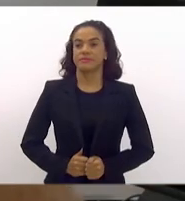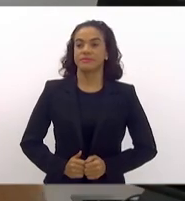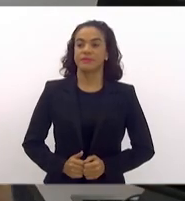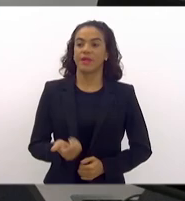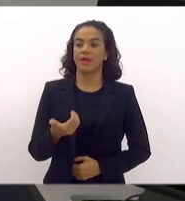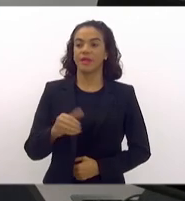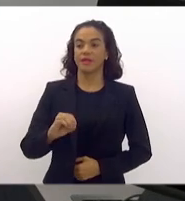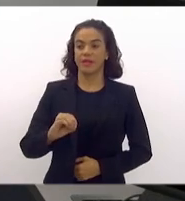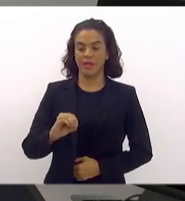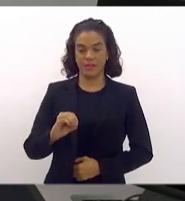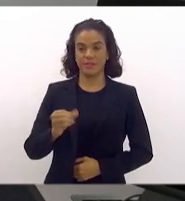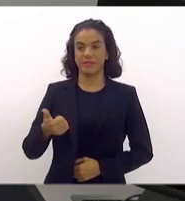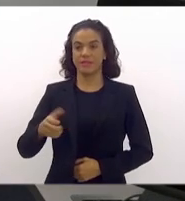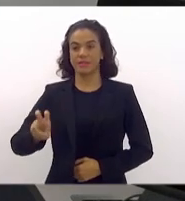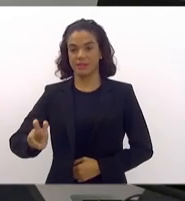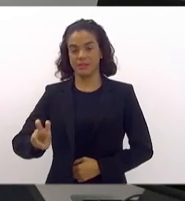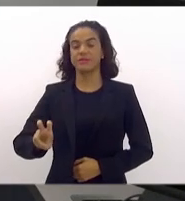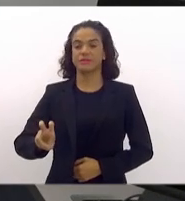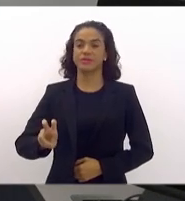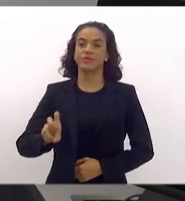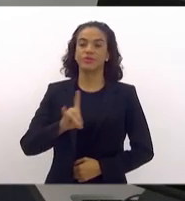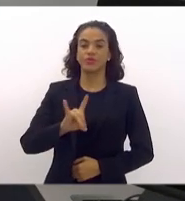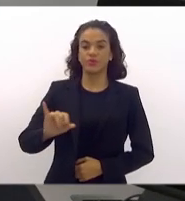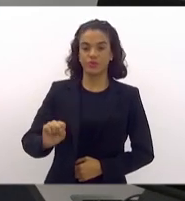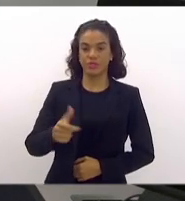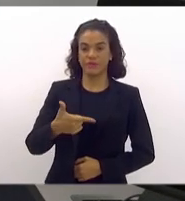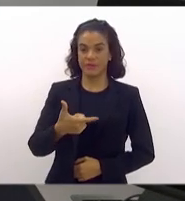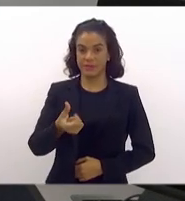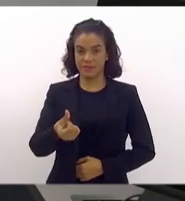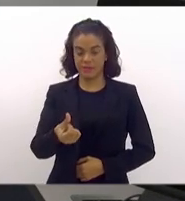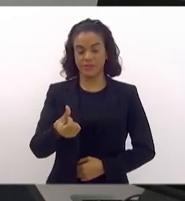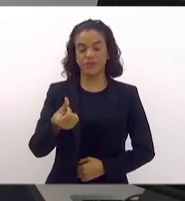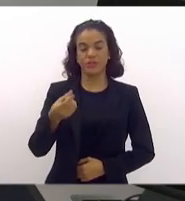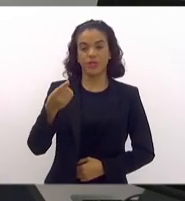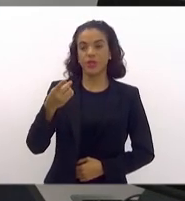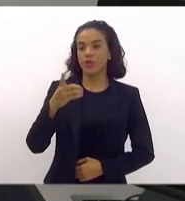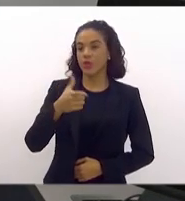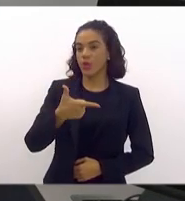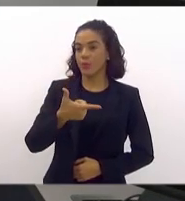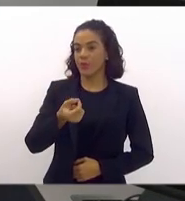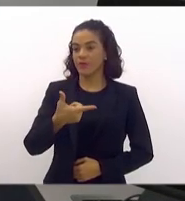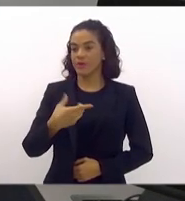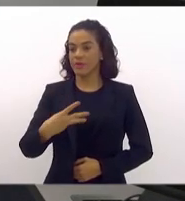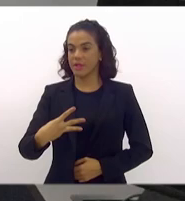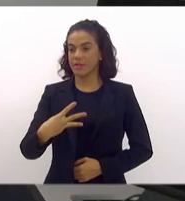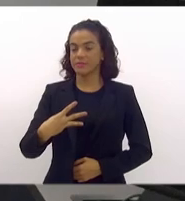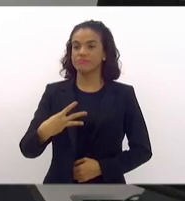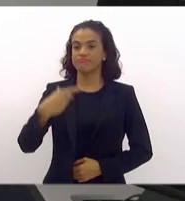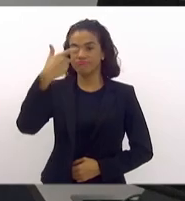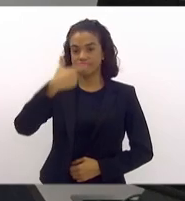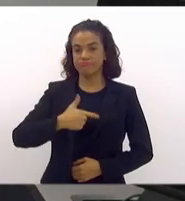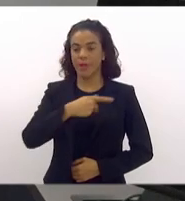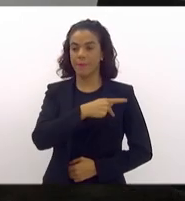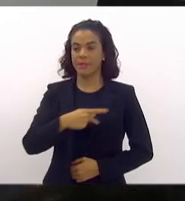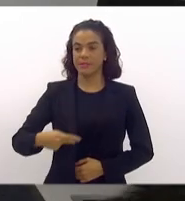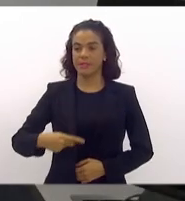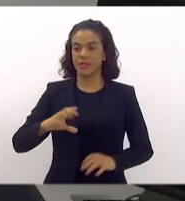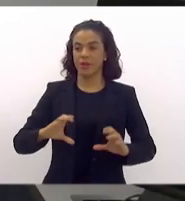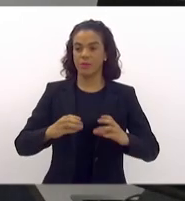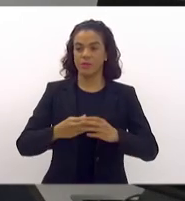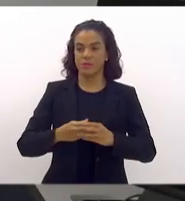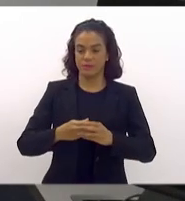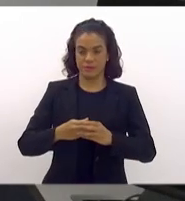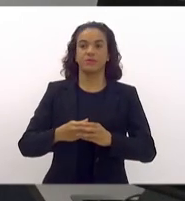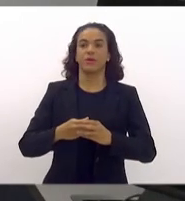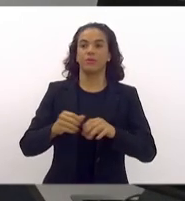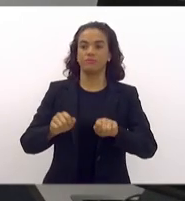às 10 horas e 15 minutos do dia 26 de outubro de 2023, na condição de presidente da Comissão Parlamentar